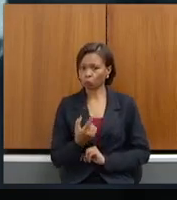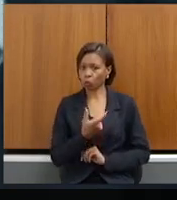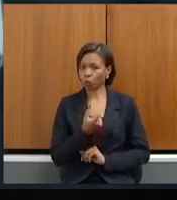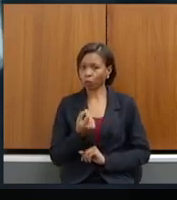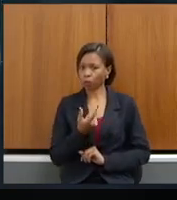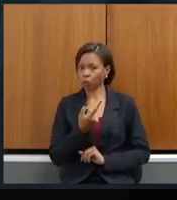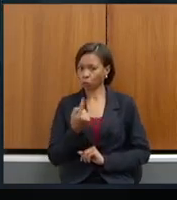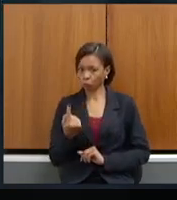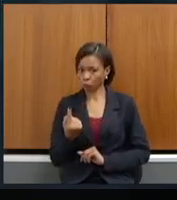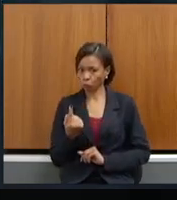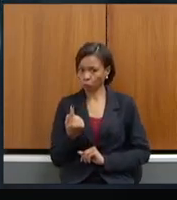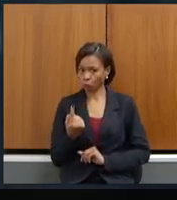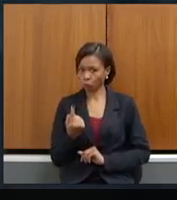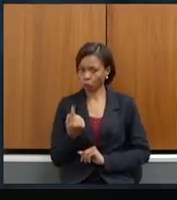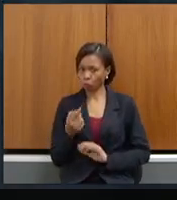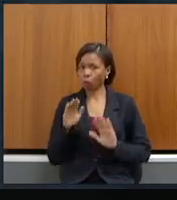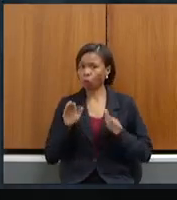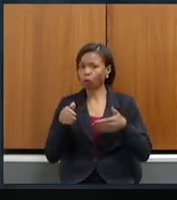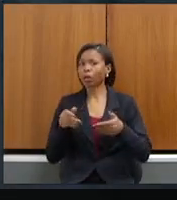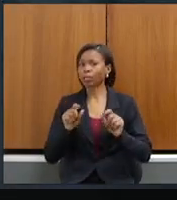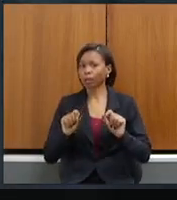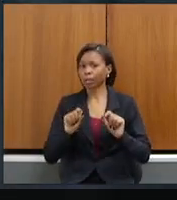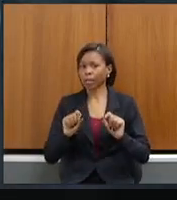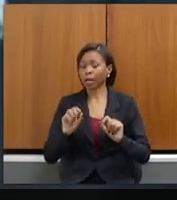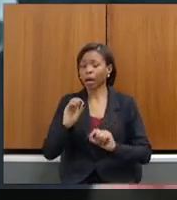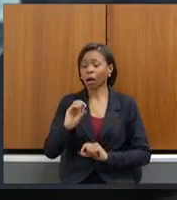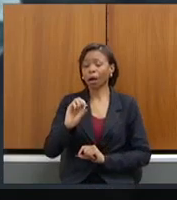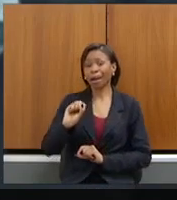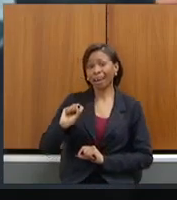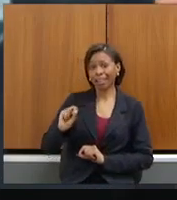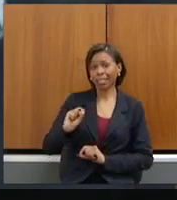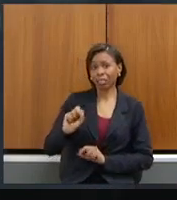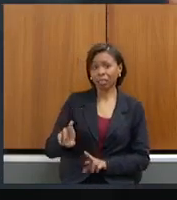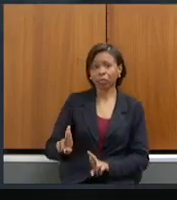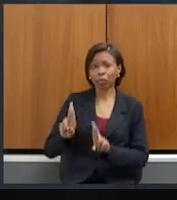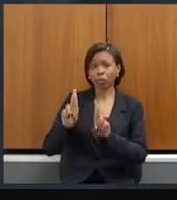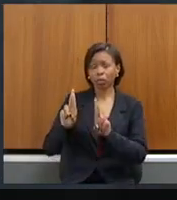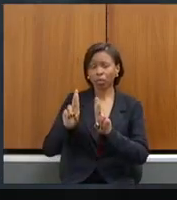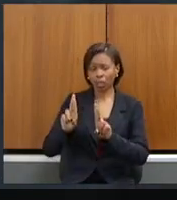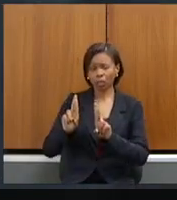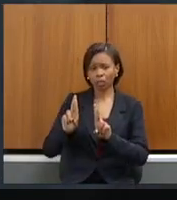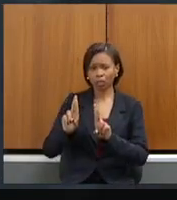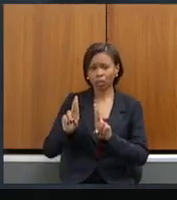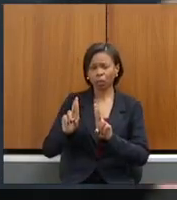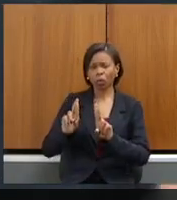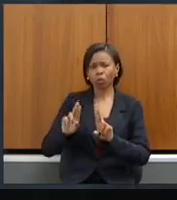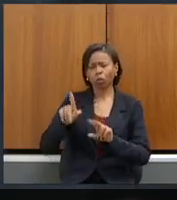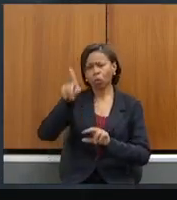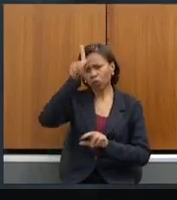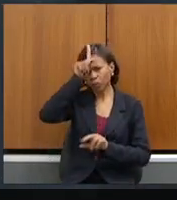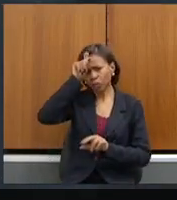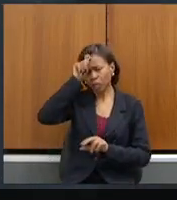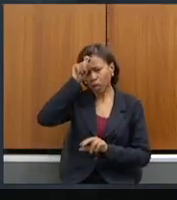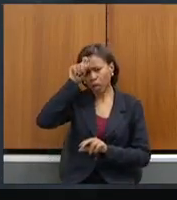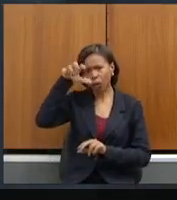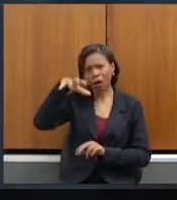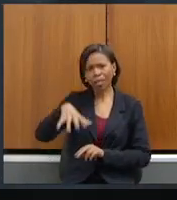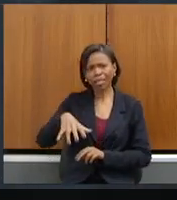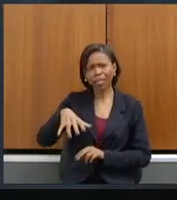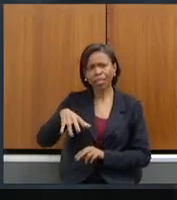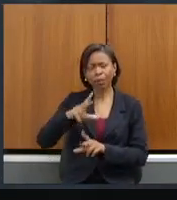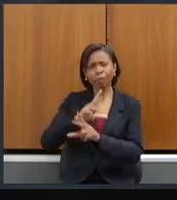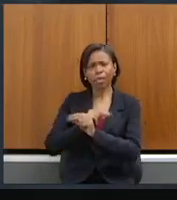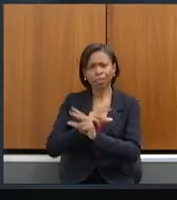as assumisse a gestão do Hospital Regional Antônio Dias em Patos de Minas